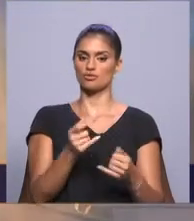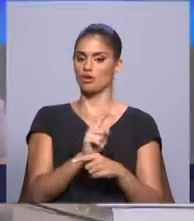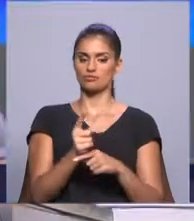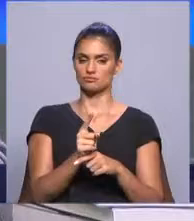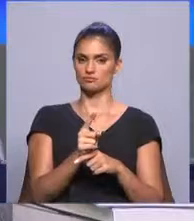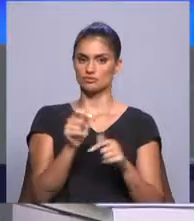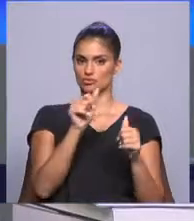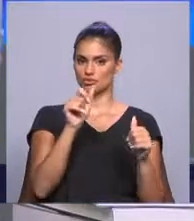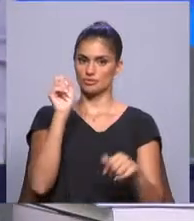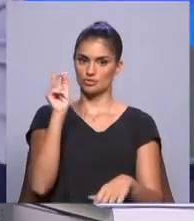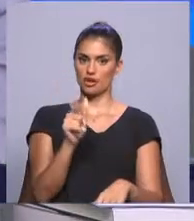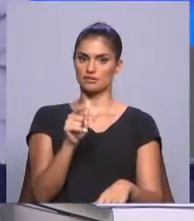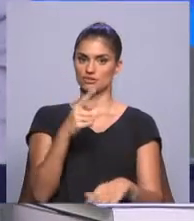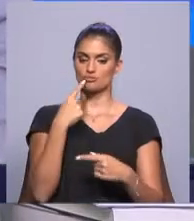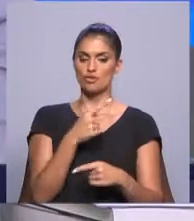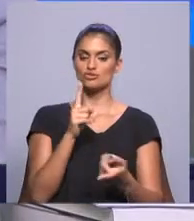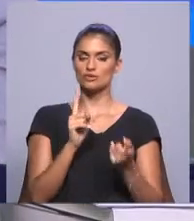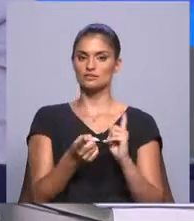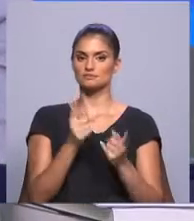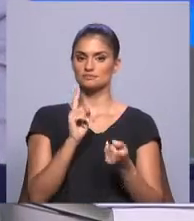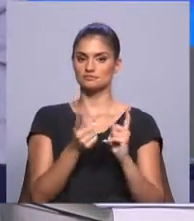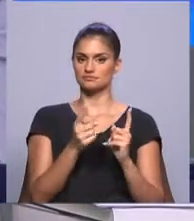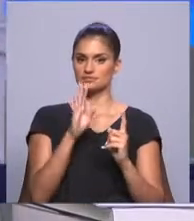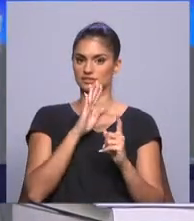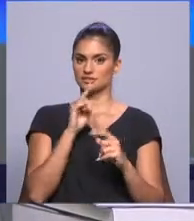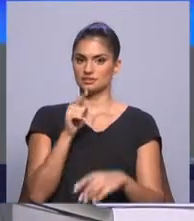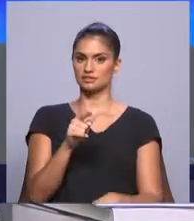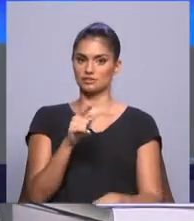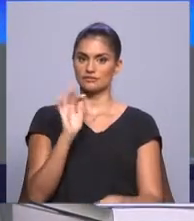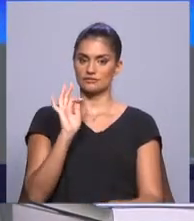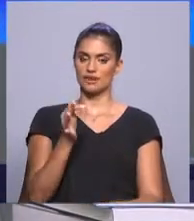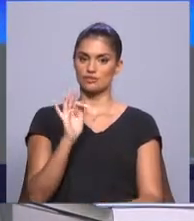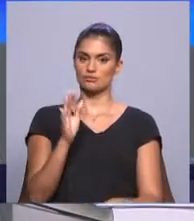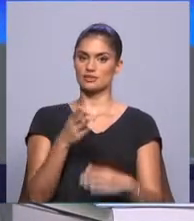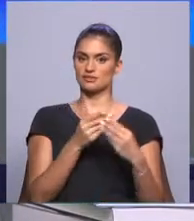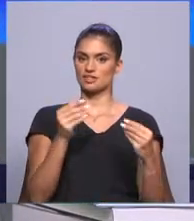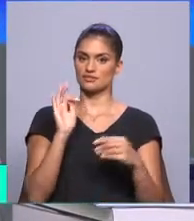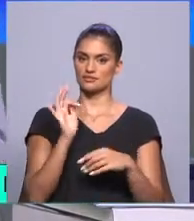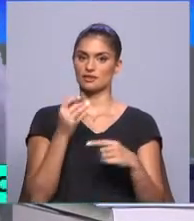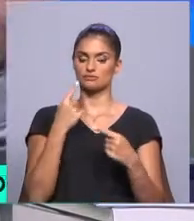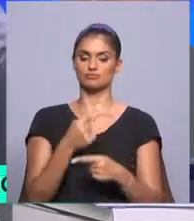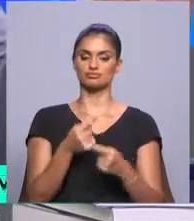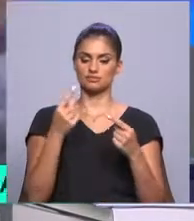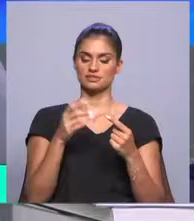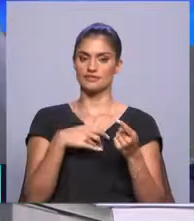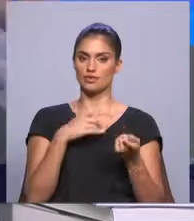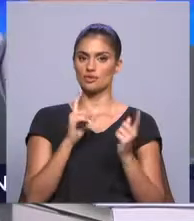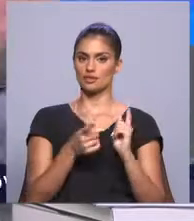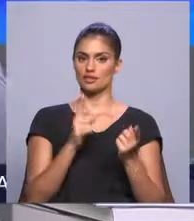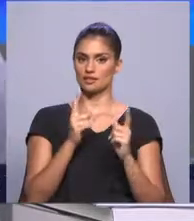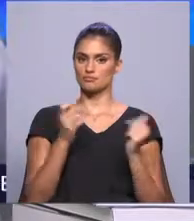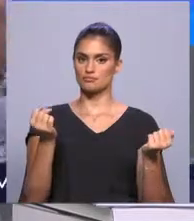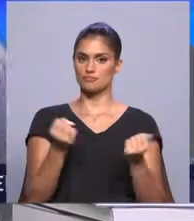do Sistema Solar. Isto diz-nos o quê? Que se estes núcleos de ferro, se estes materiais de ferro ficaram expostos, quer dizer que eles sofreram